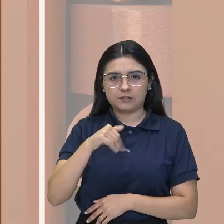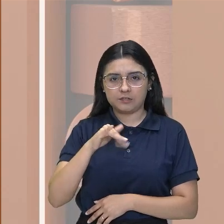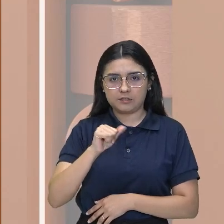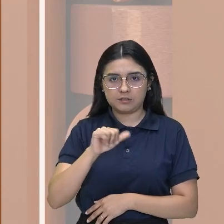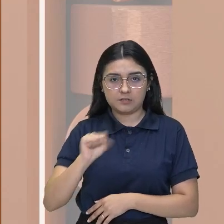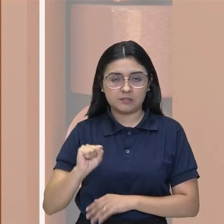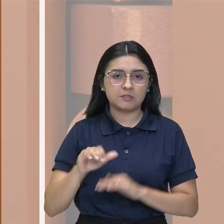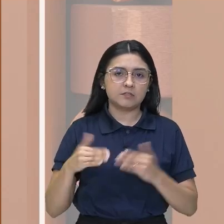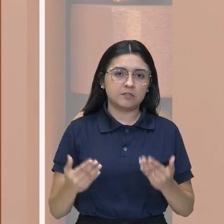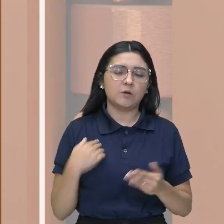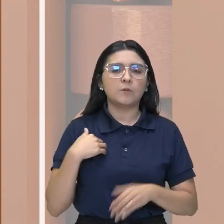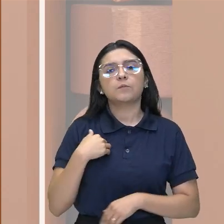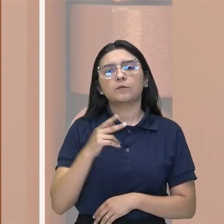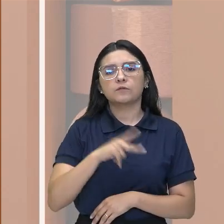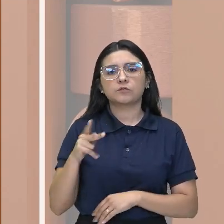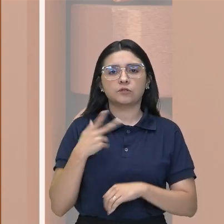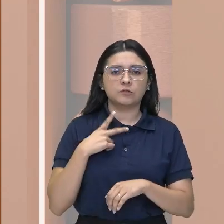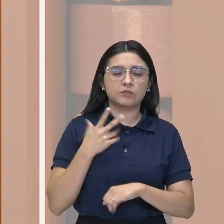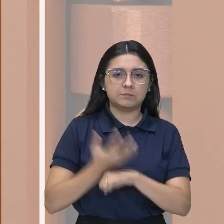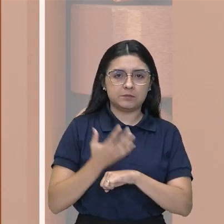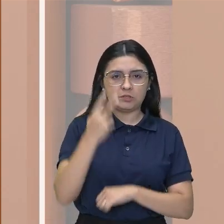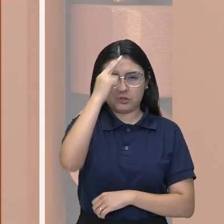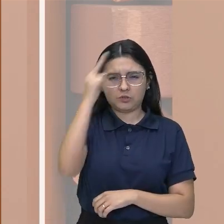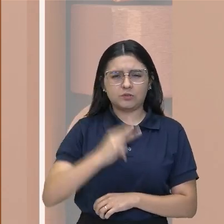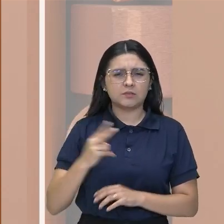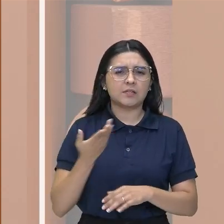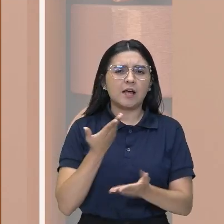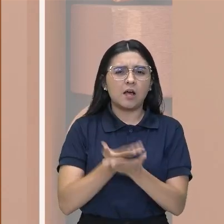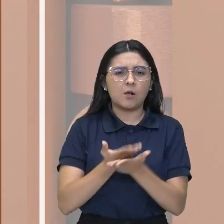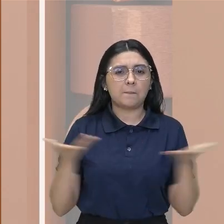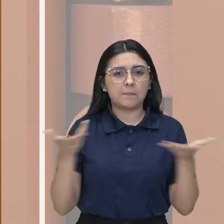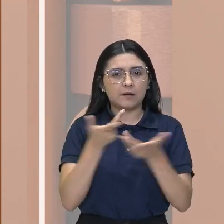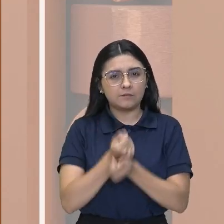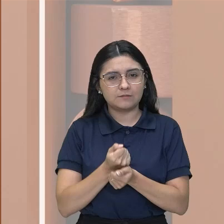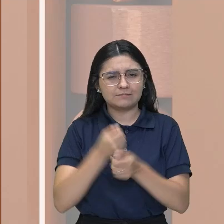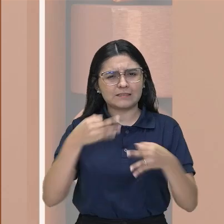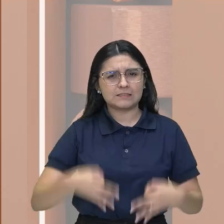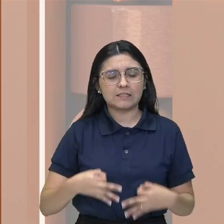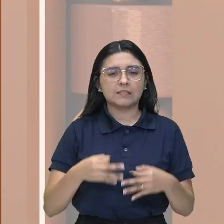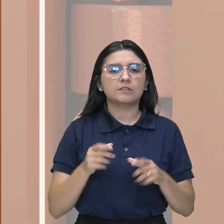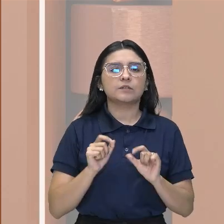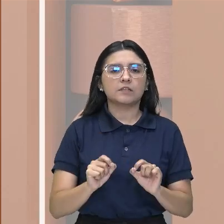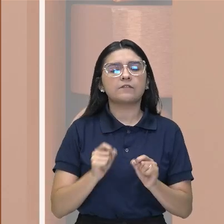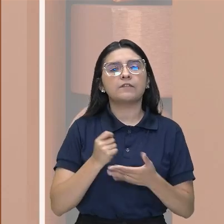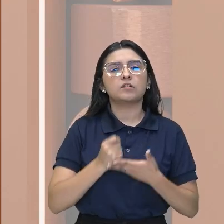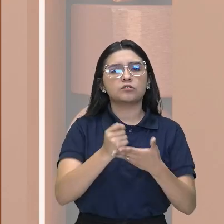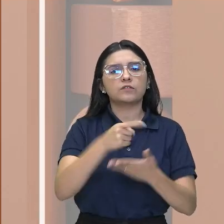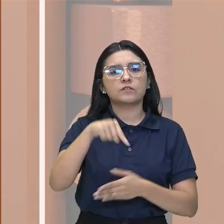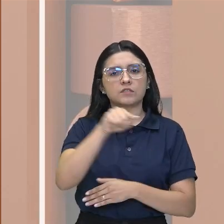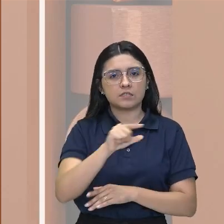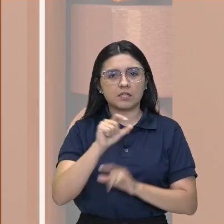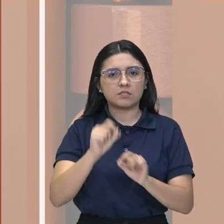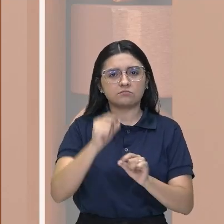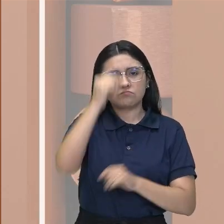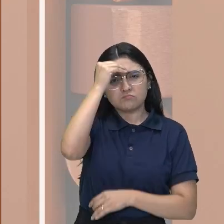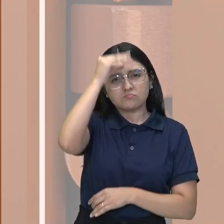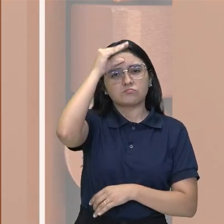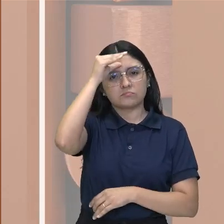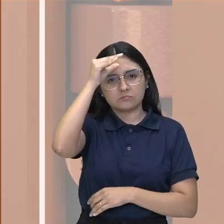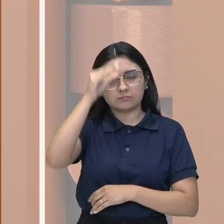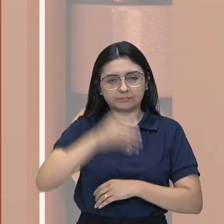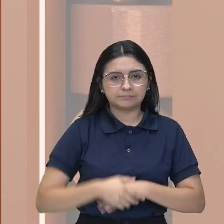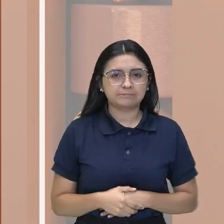seu professor de História nessa nossa aula maravilhosa que tenho certeza que vai ajudar a enriquecer ainda mais